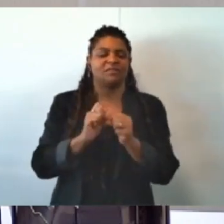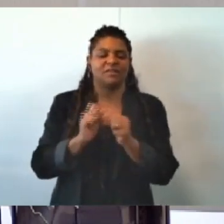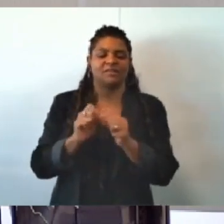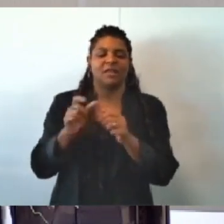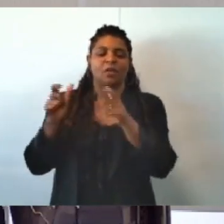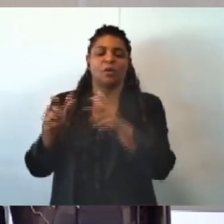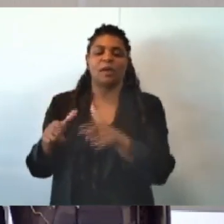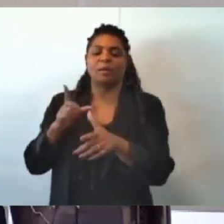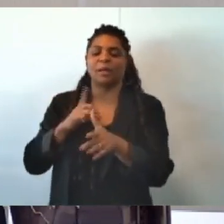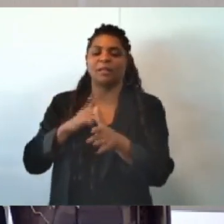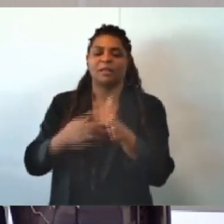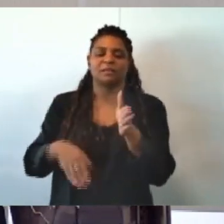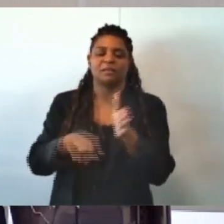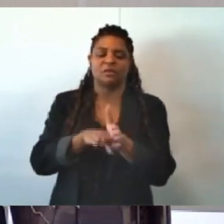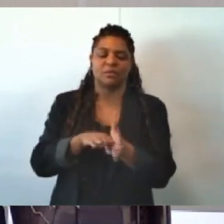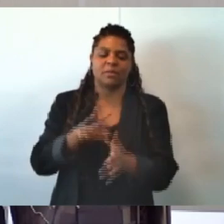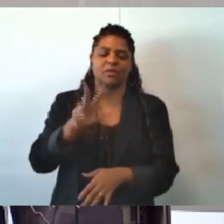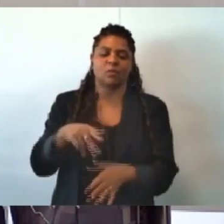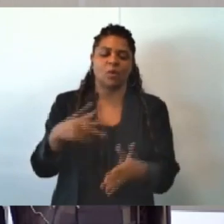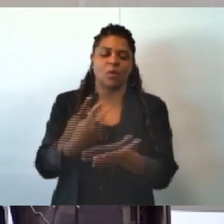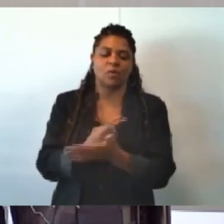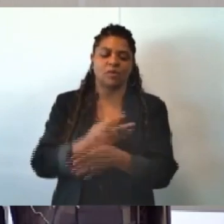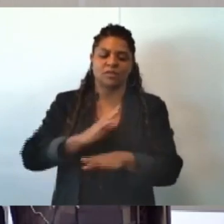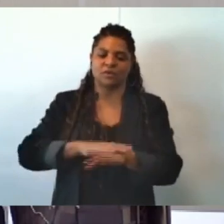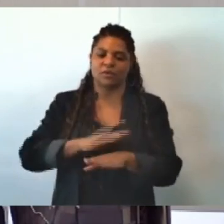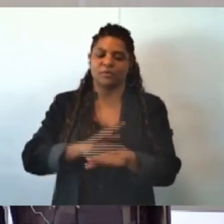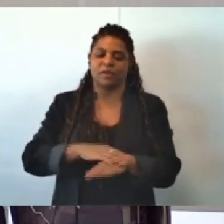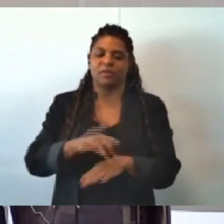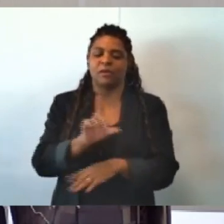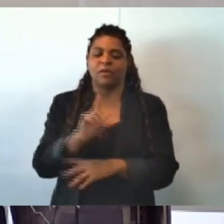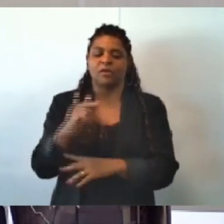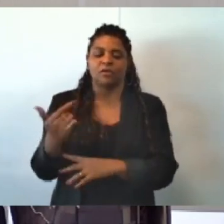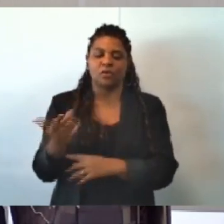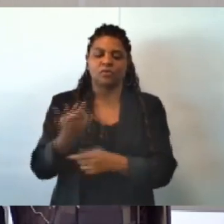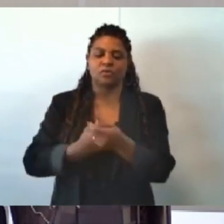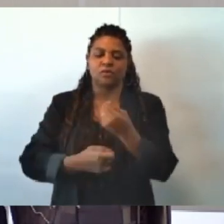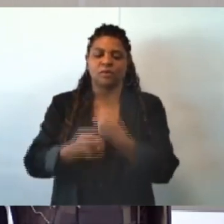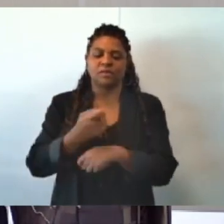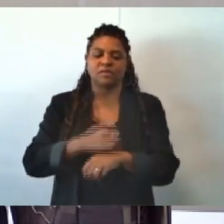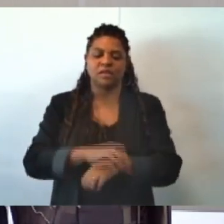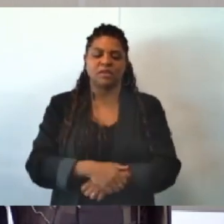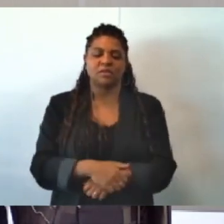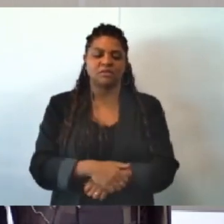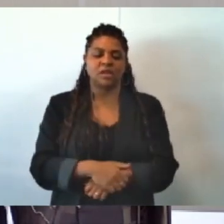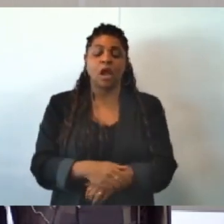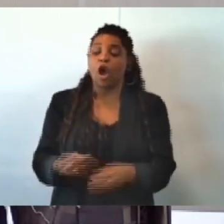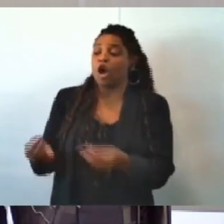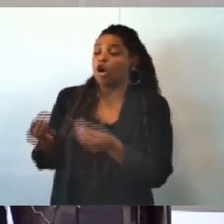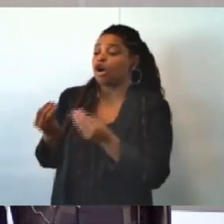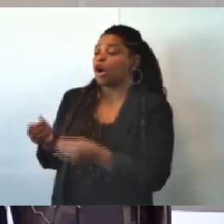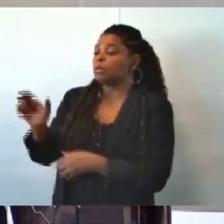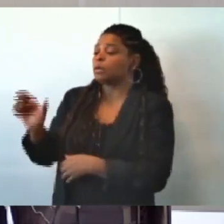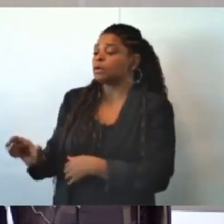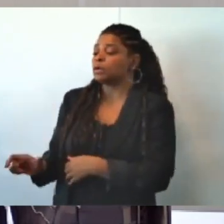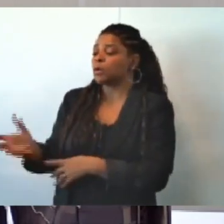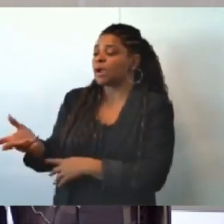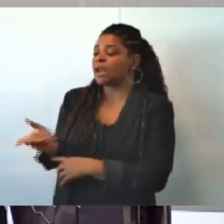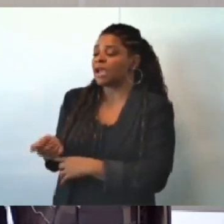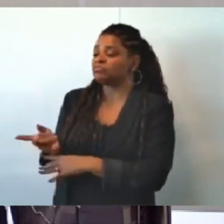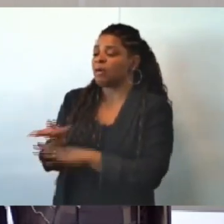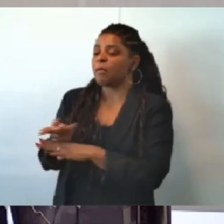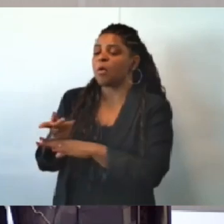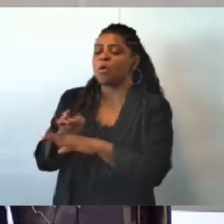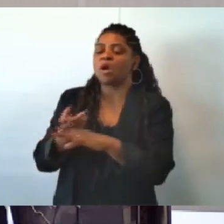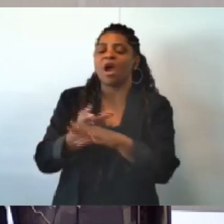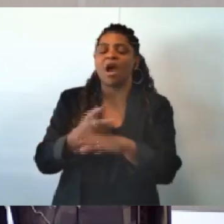o meu caso, e de outros comerciantes, como o cliente vai ficar procurando vaga